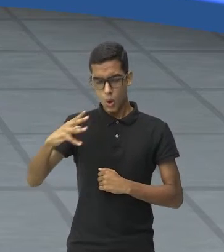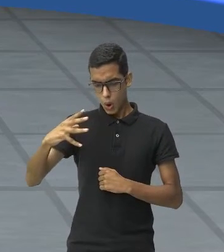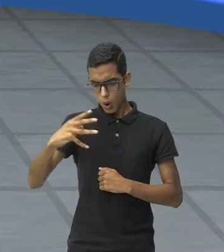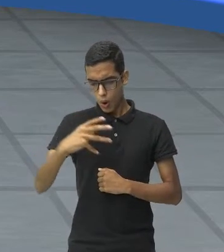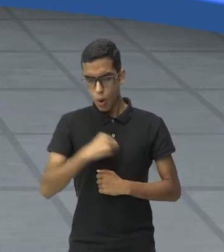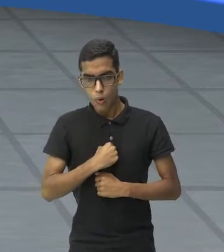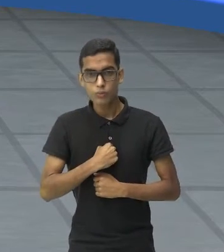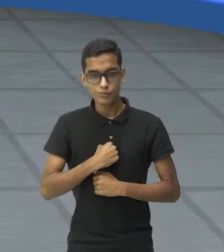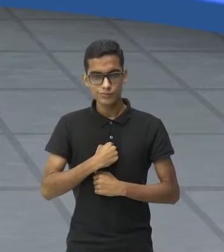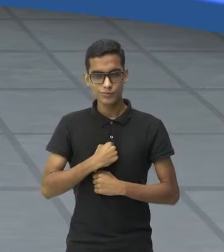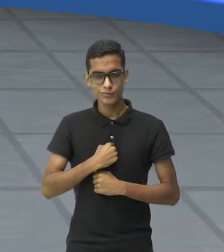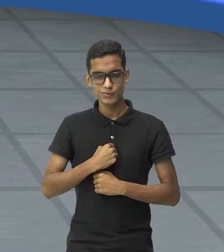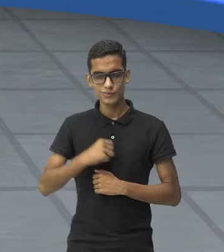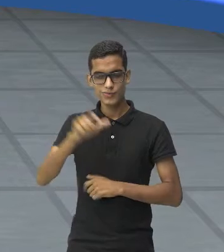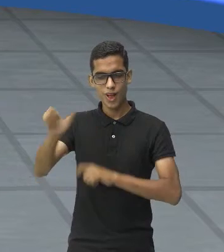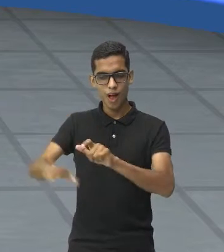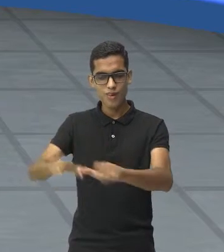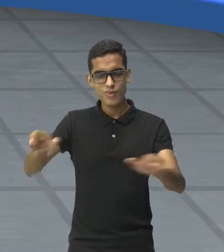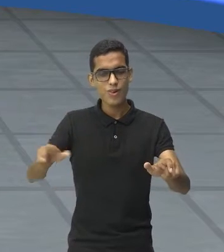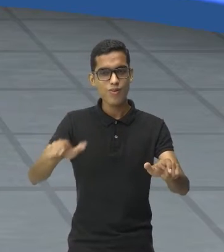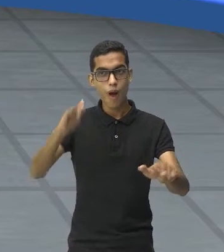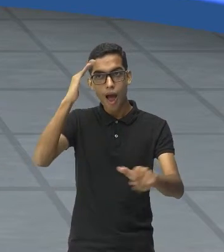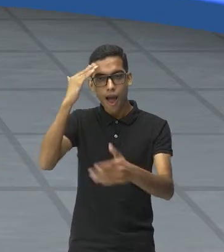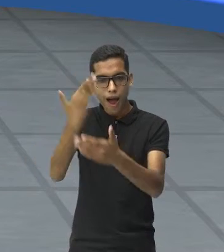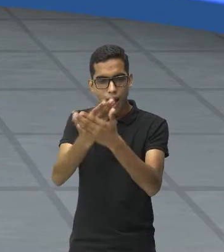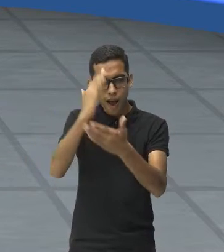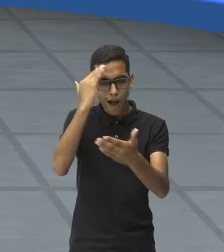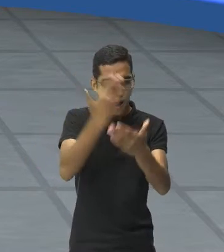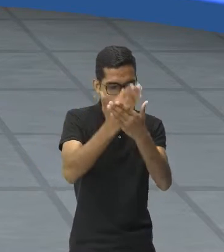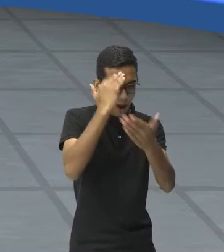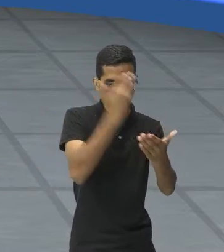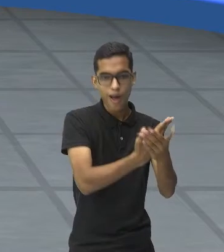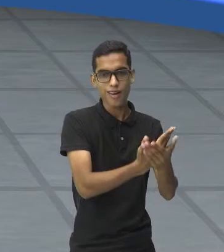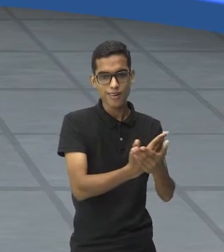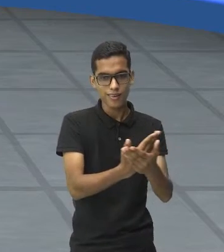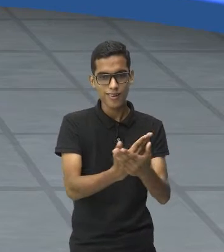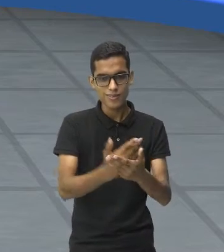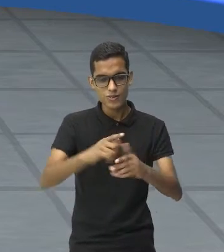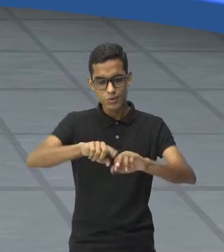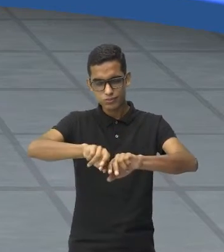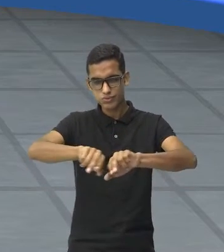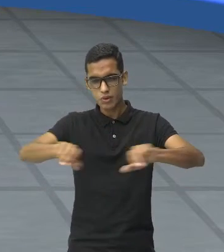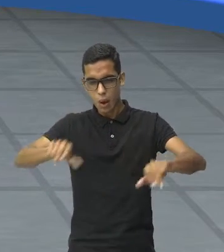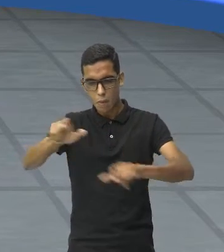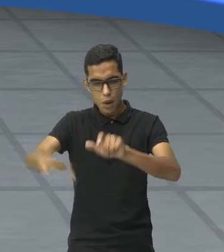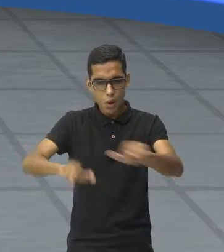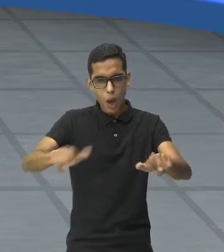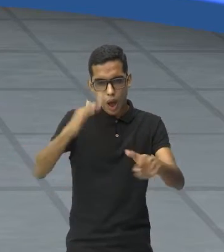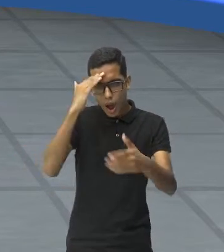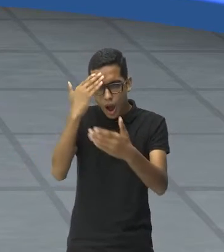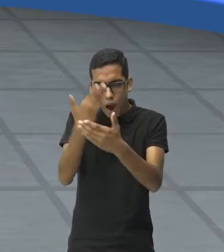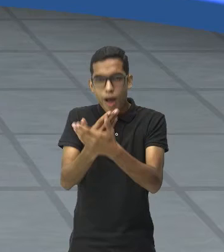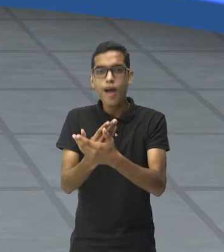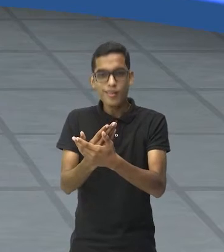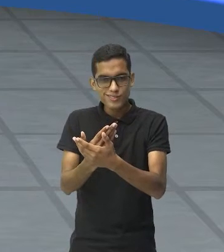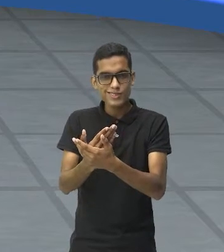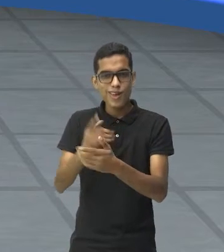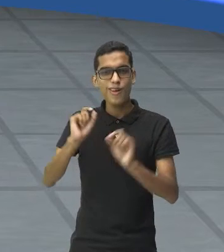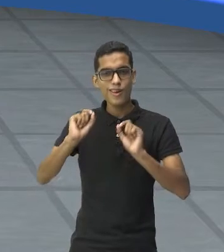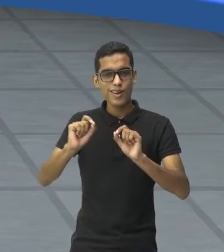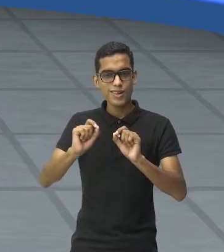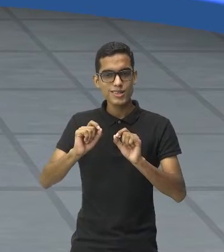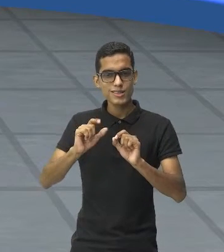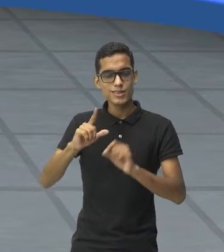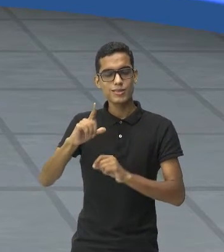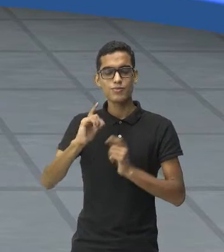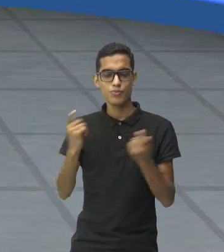os plebeus romanos. E aos poucos essa religião de perseguida passou a ter bastante adepto dentro